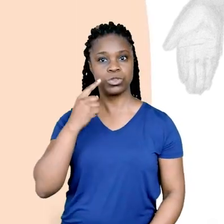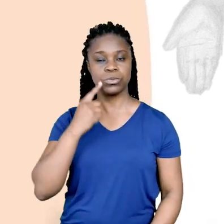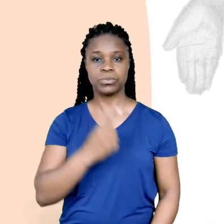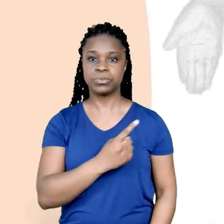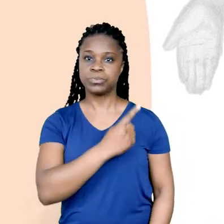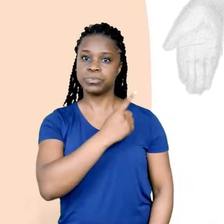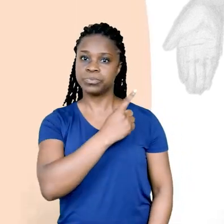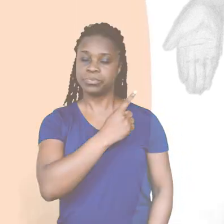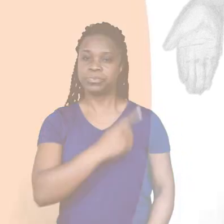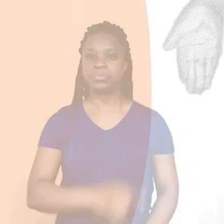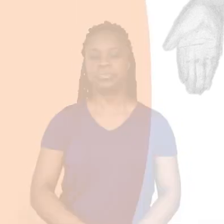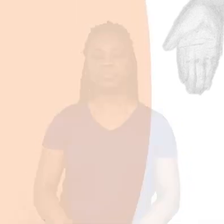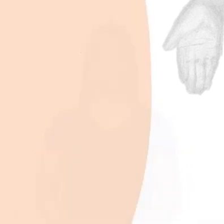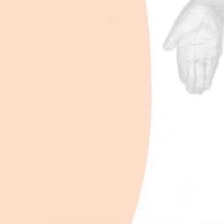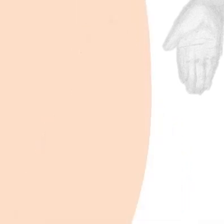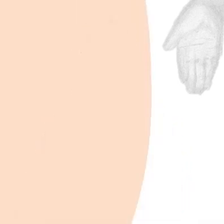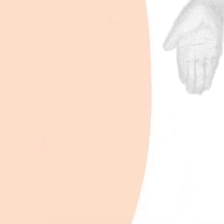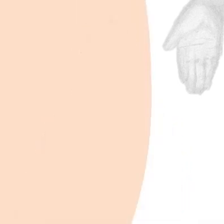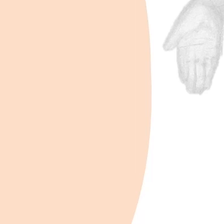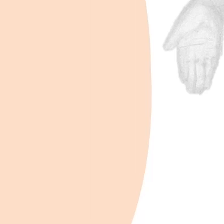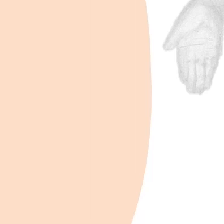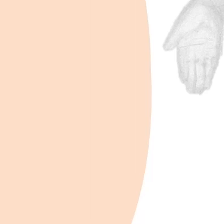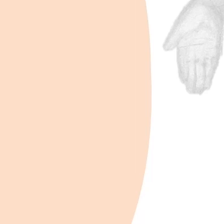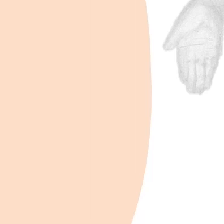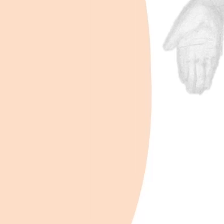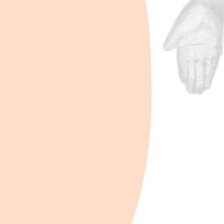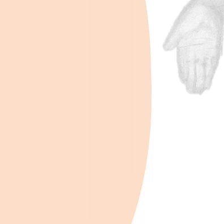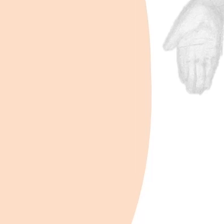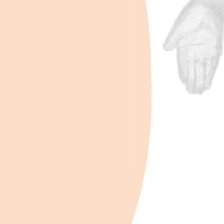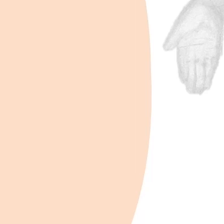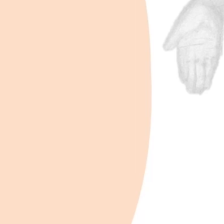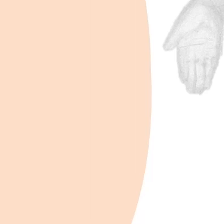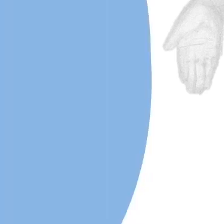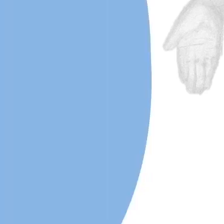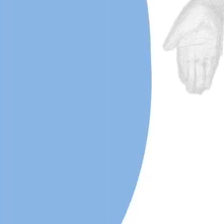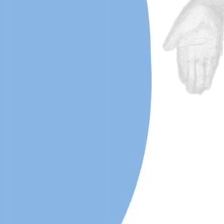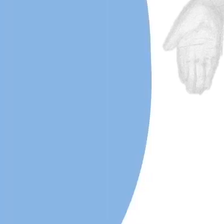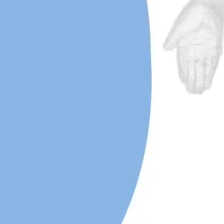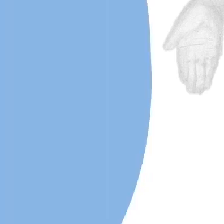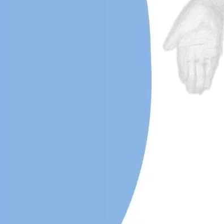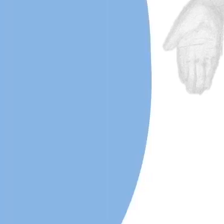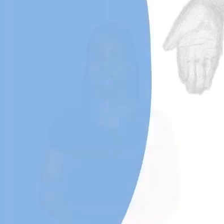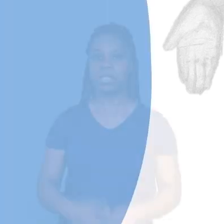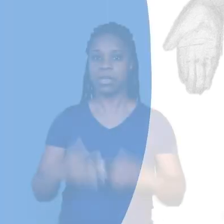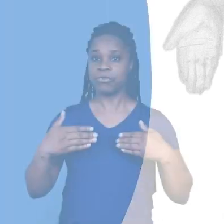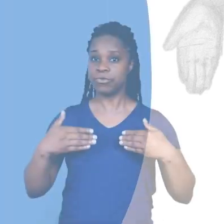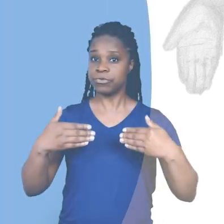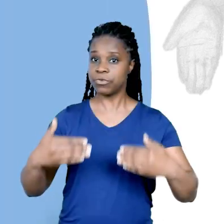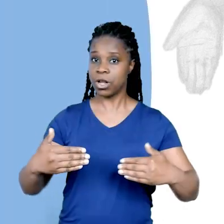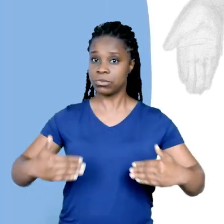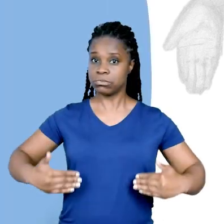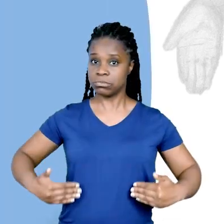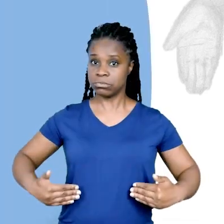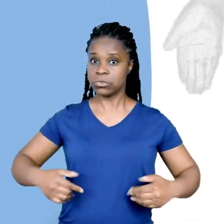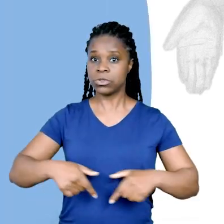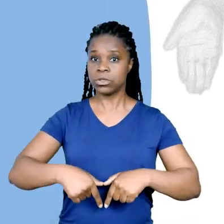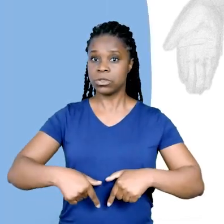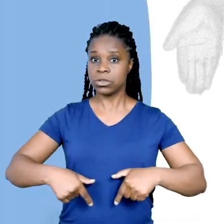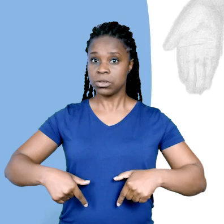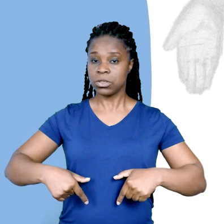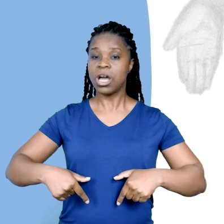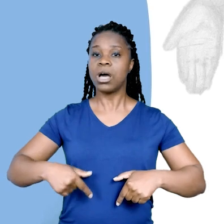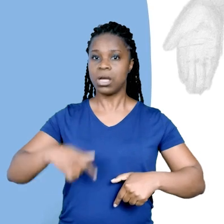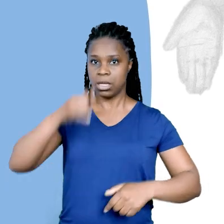coxa, 4 dedos acima do joelho e 4 abaixo da virilha, e nas regiões laterais direita e esquerda